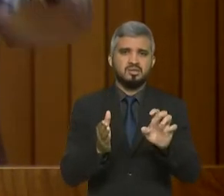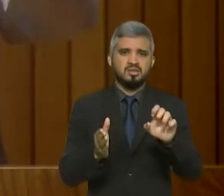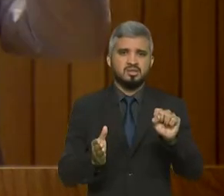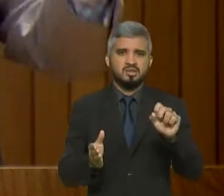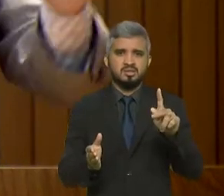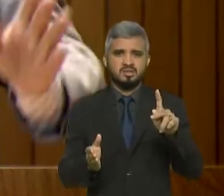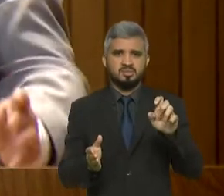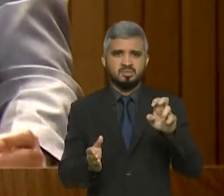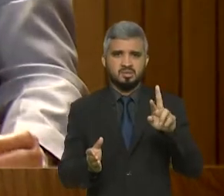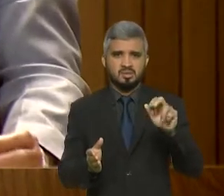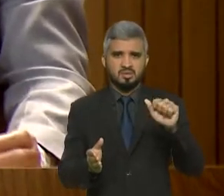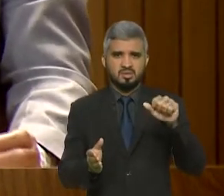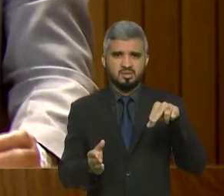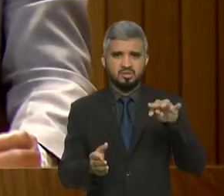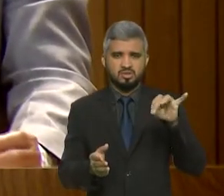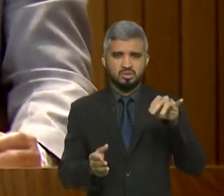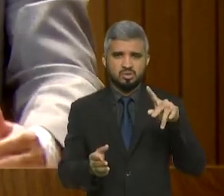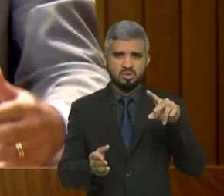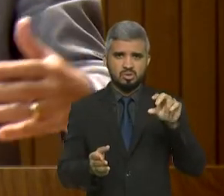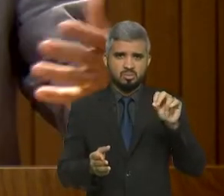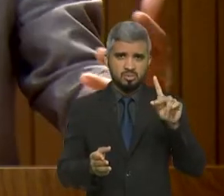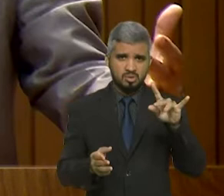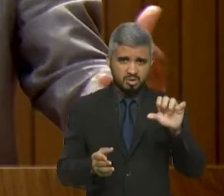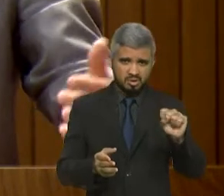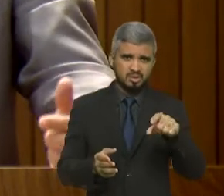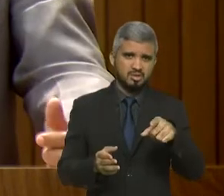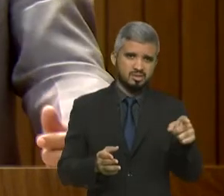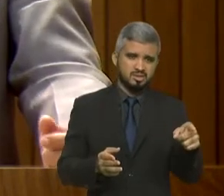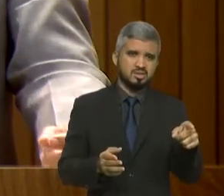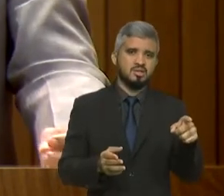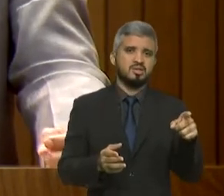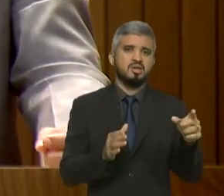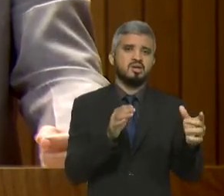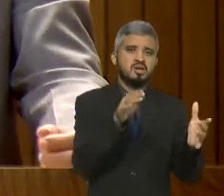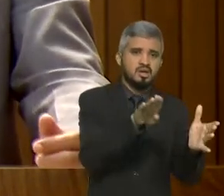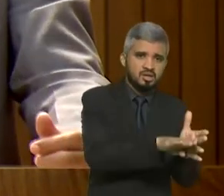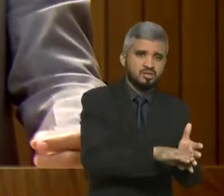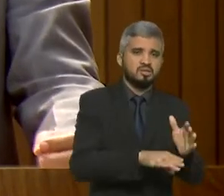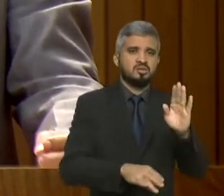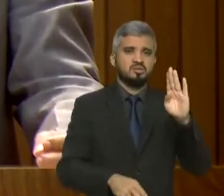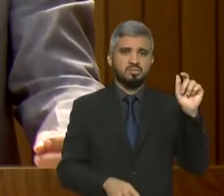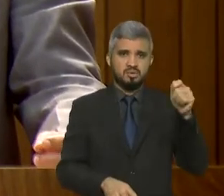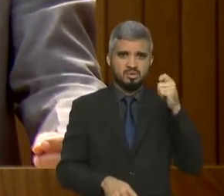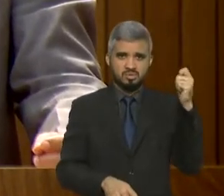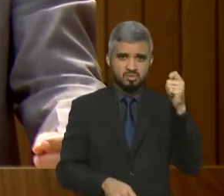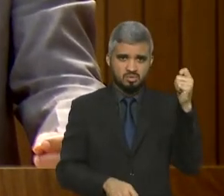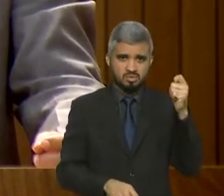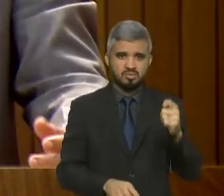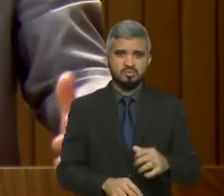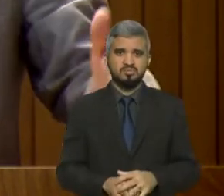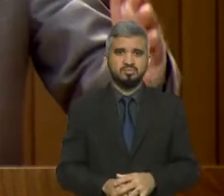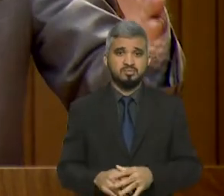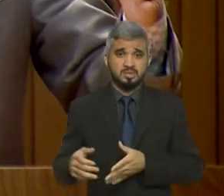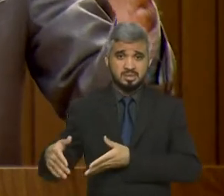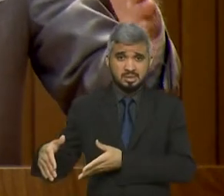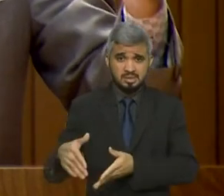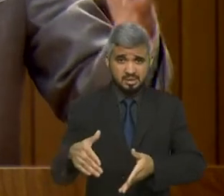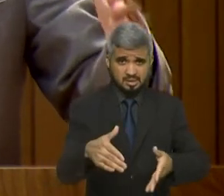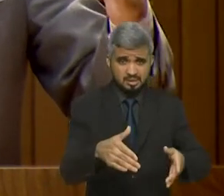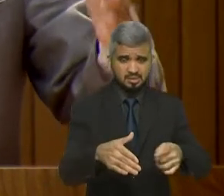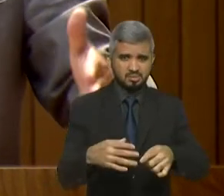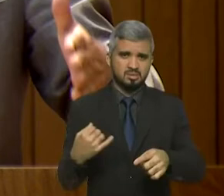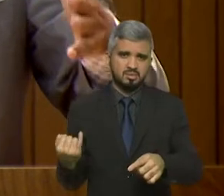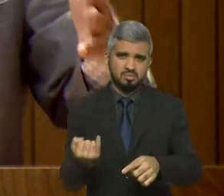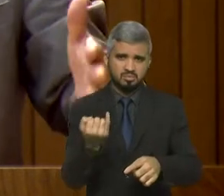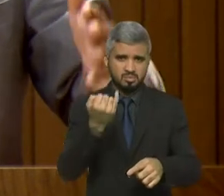Doca Bezerra, chegando à Barra do Corda. É uma opção ali de trânsito importante, e nós temos